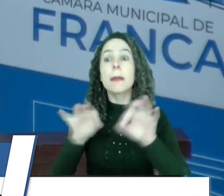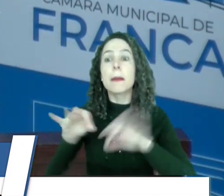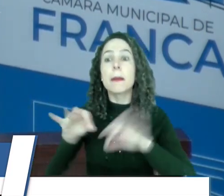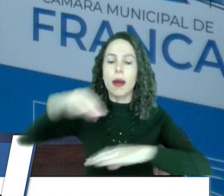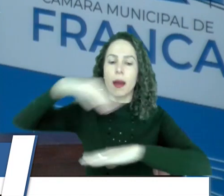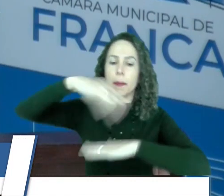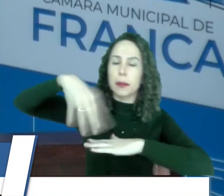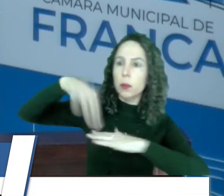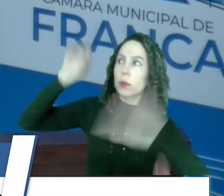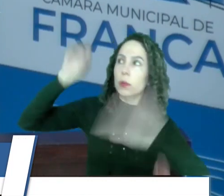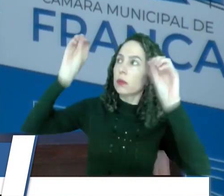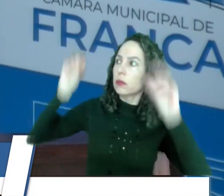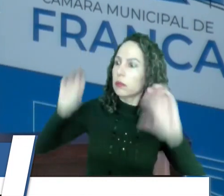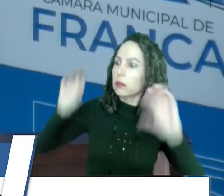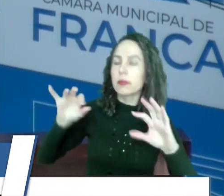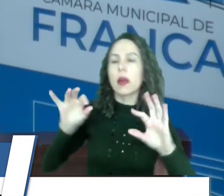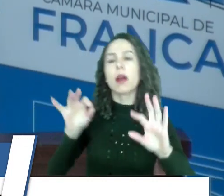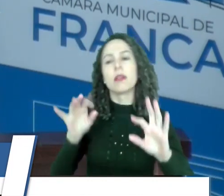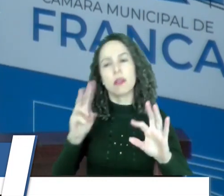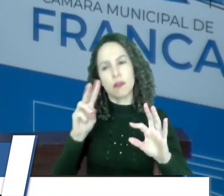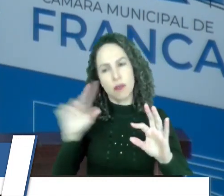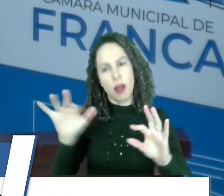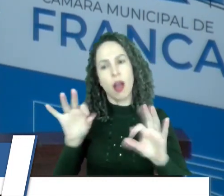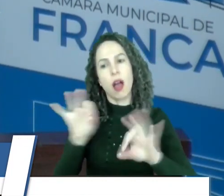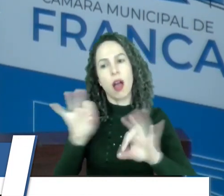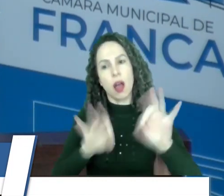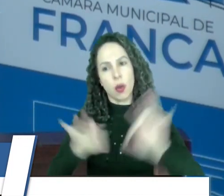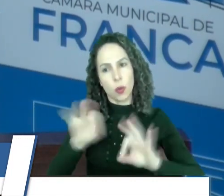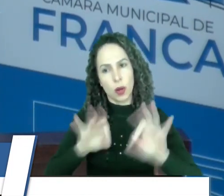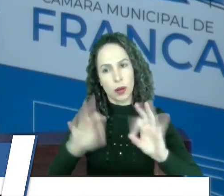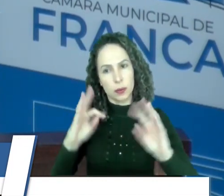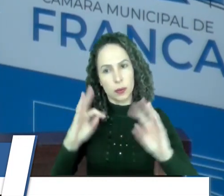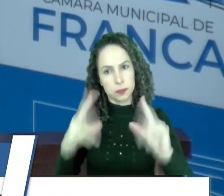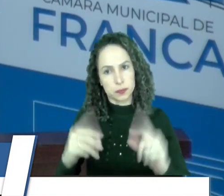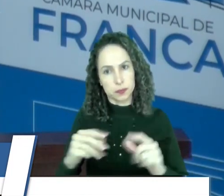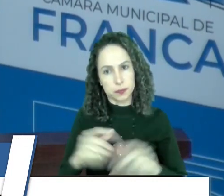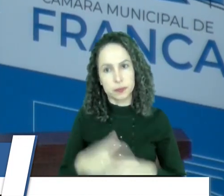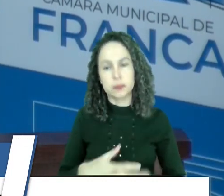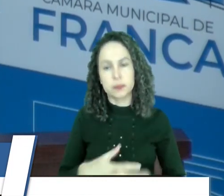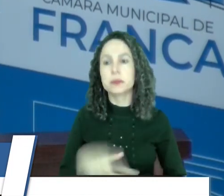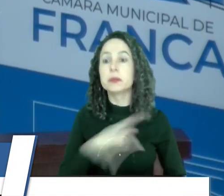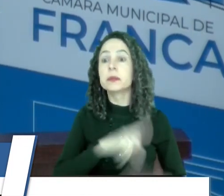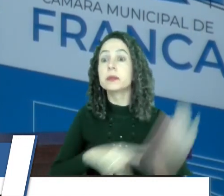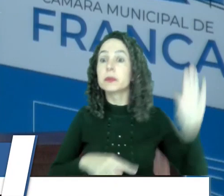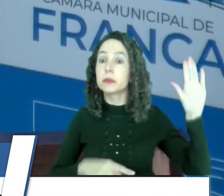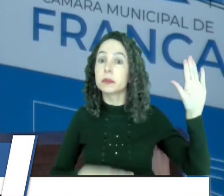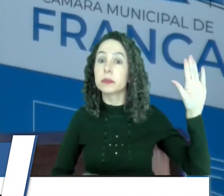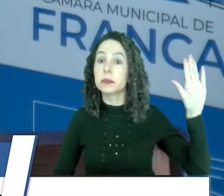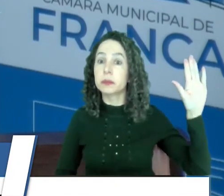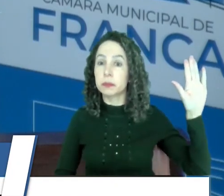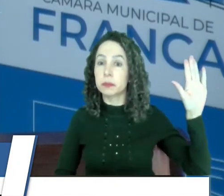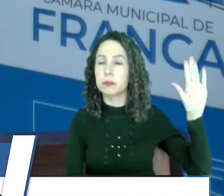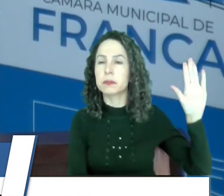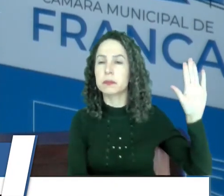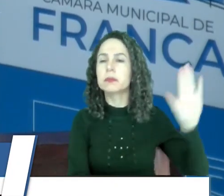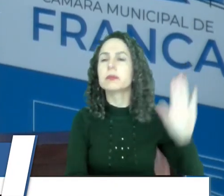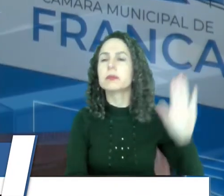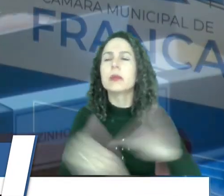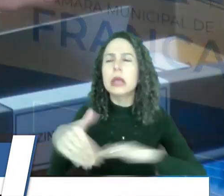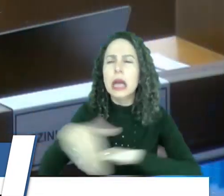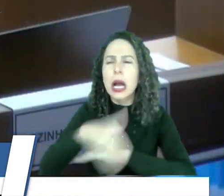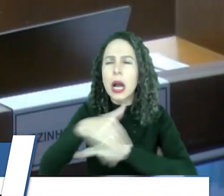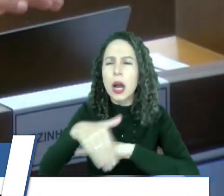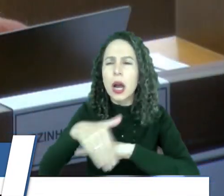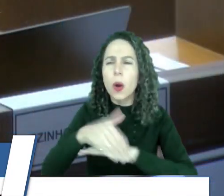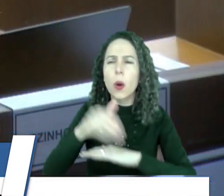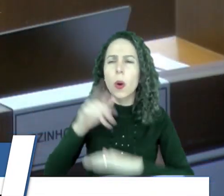automaticamente todos esses problemas serão resolvidos. Senhor presidente, mais uma parte. É, essa ruinha lá, na Rua Piauí, lá